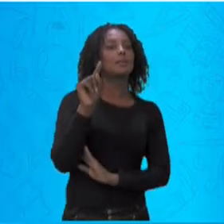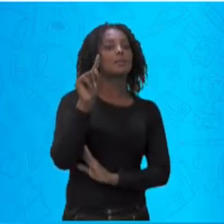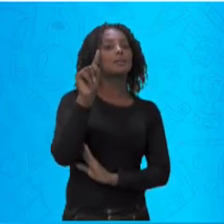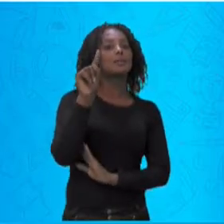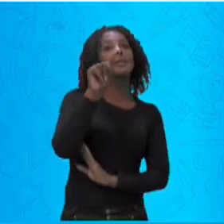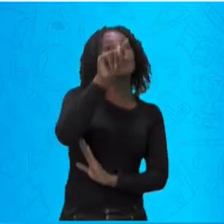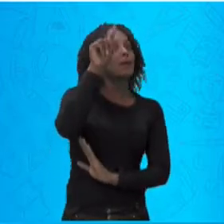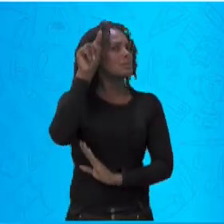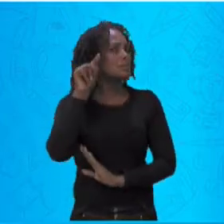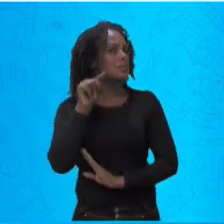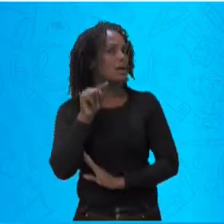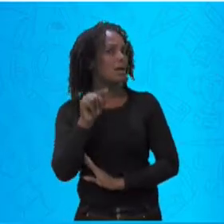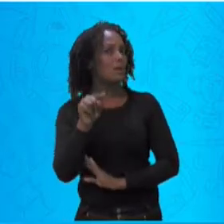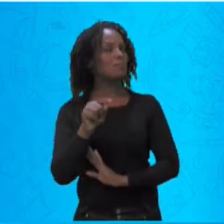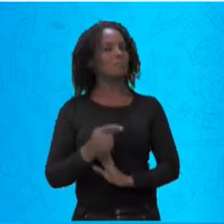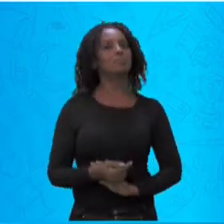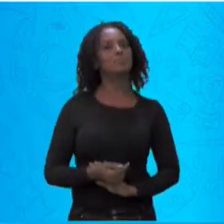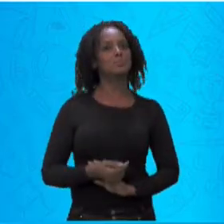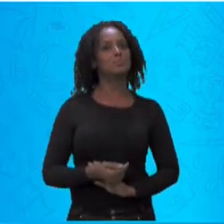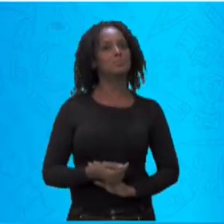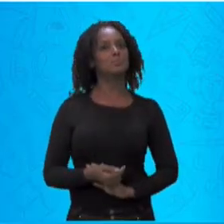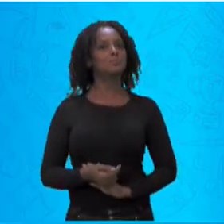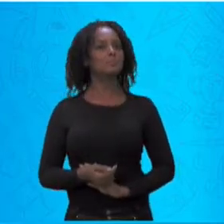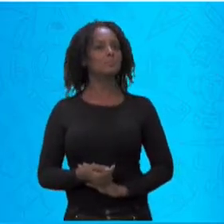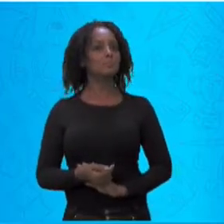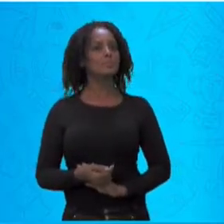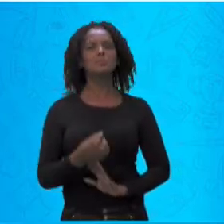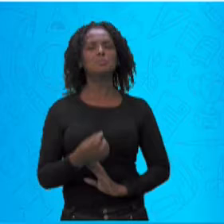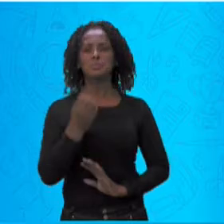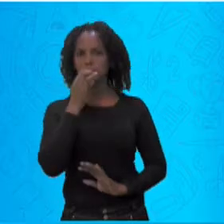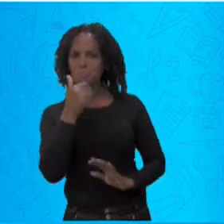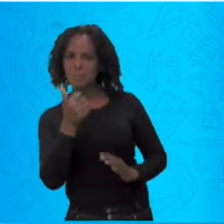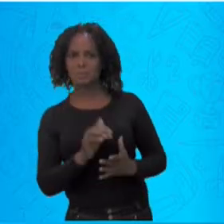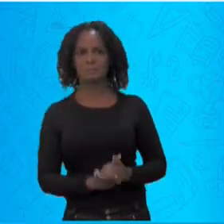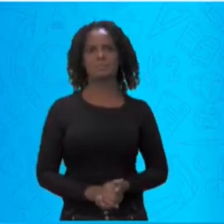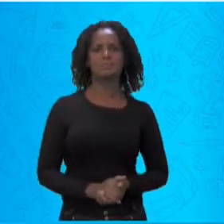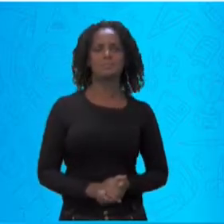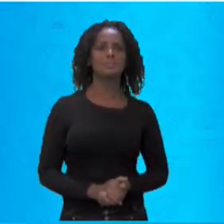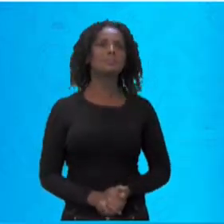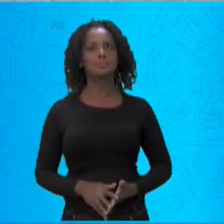a interrogação. Muito bem.